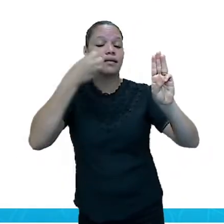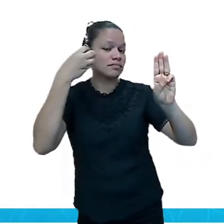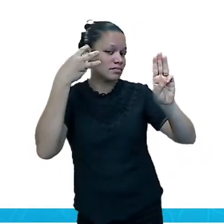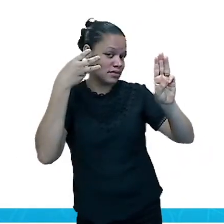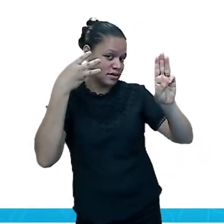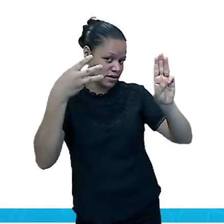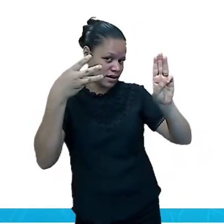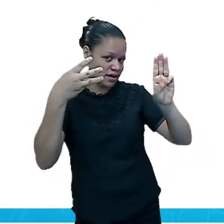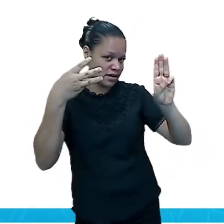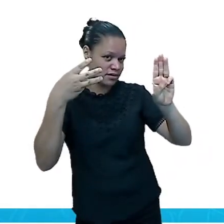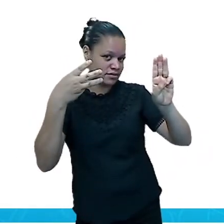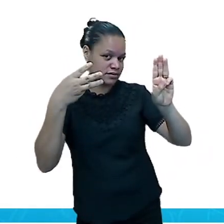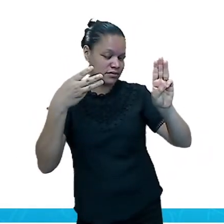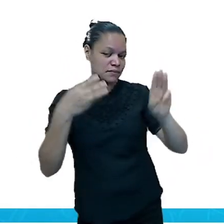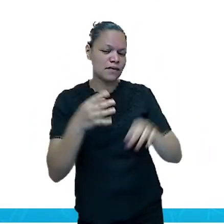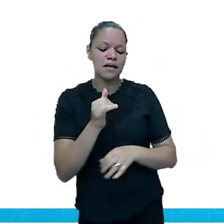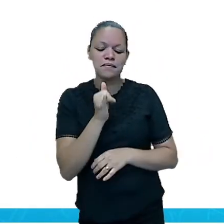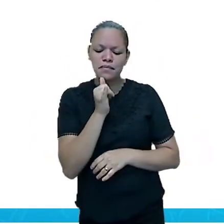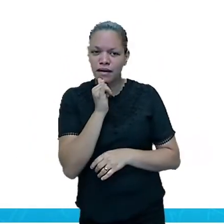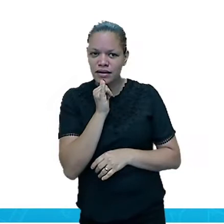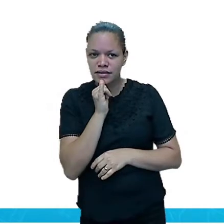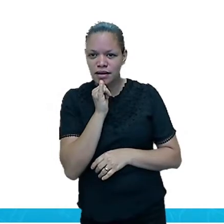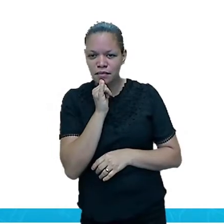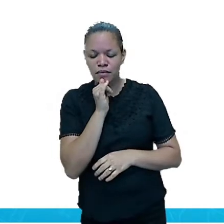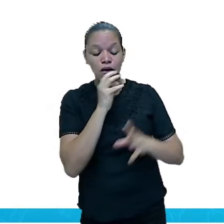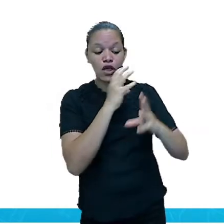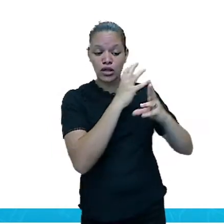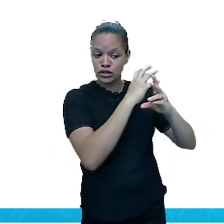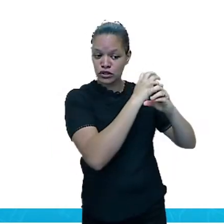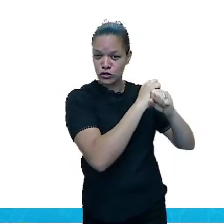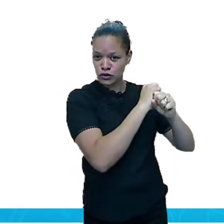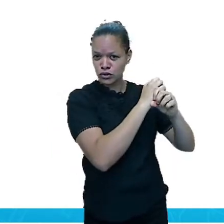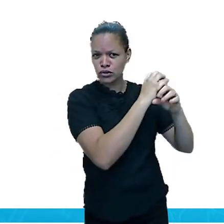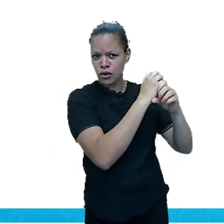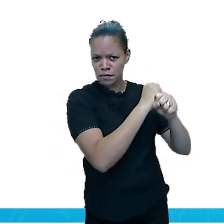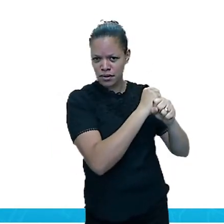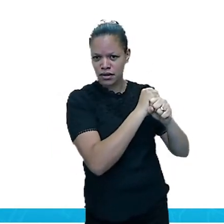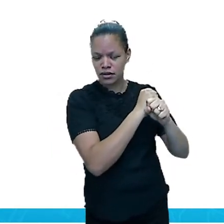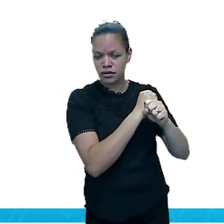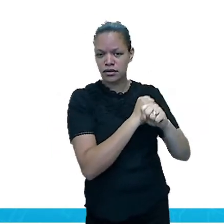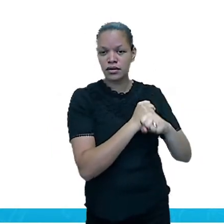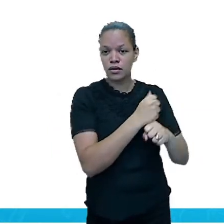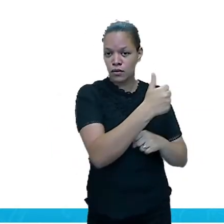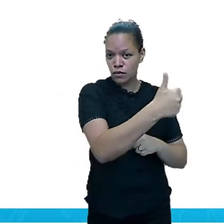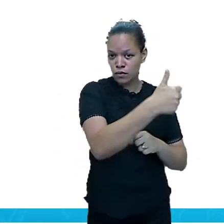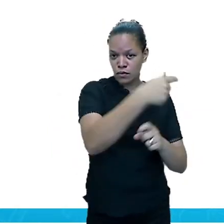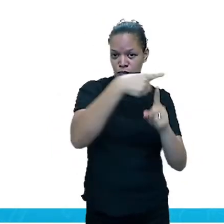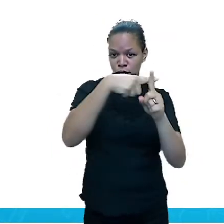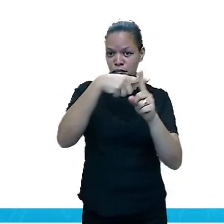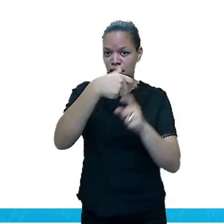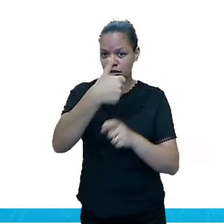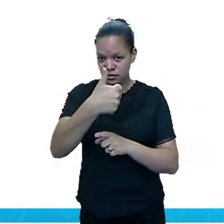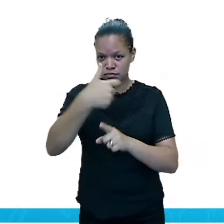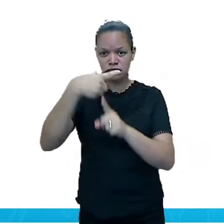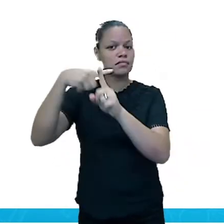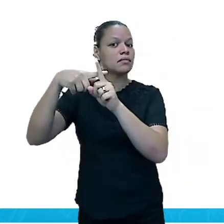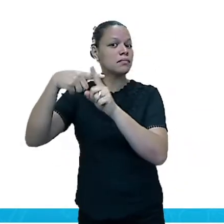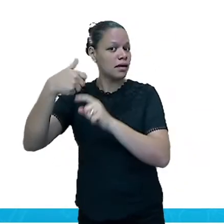como se nós fôssemos somar. Então aqui, ó, é como se fosse 1 mais 1 mais 1, que forma o